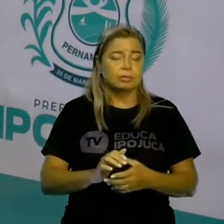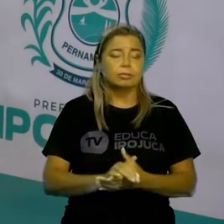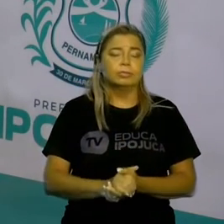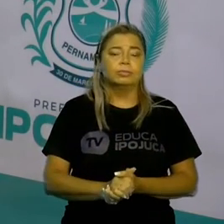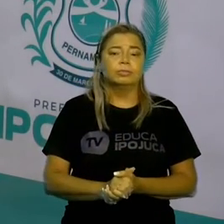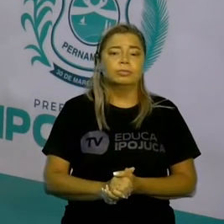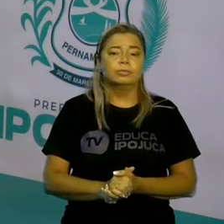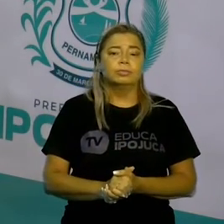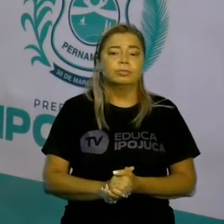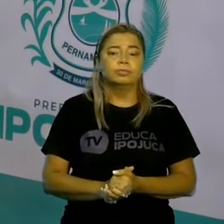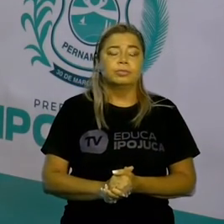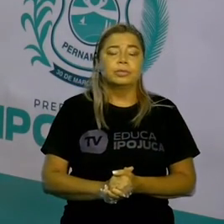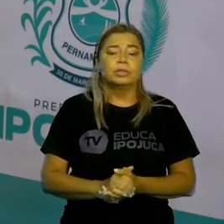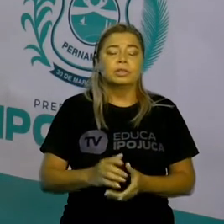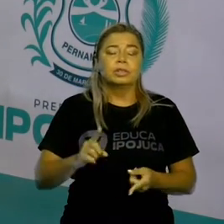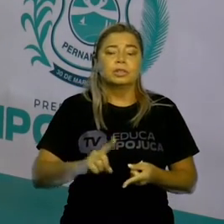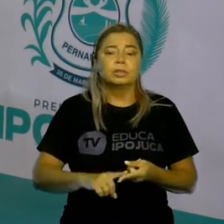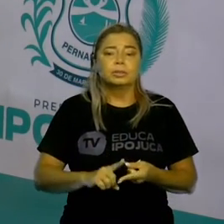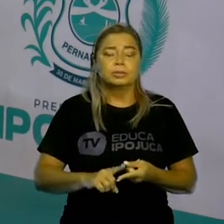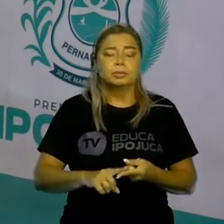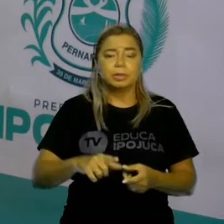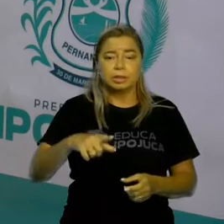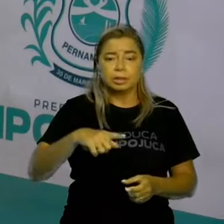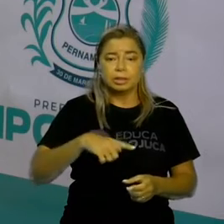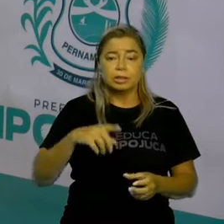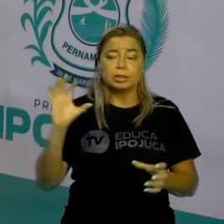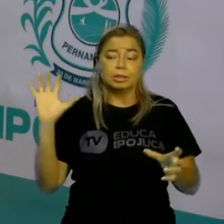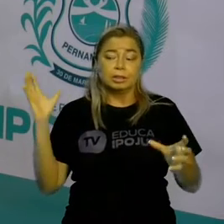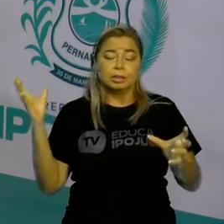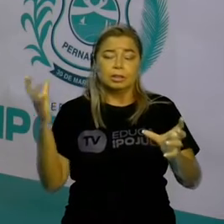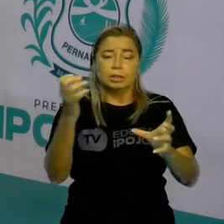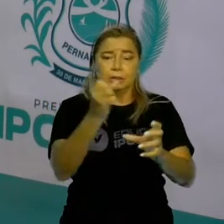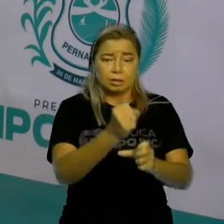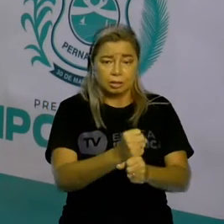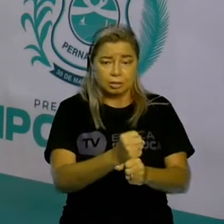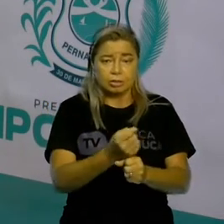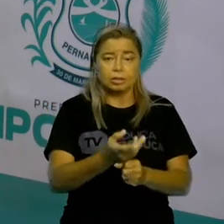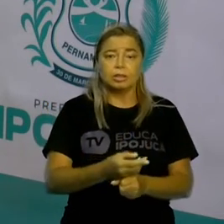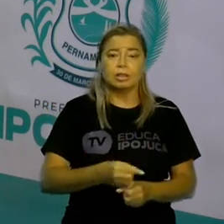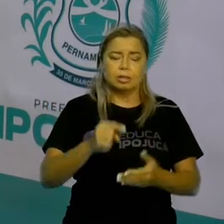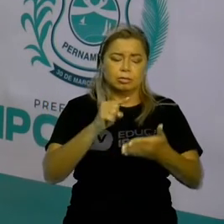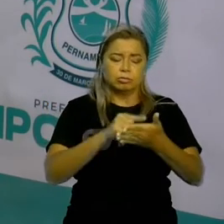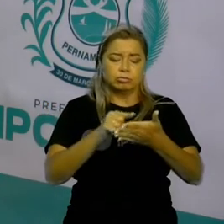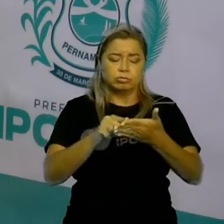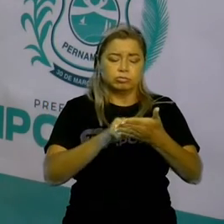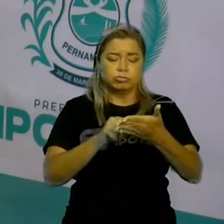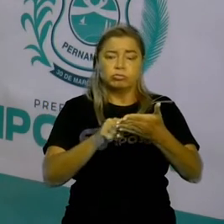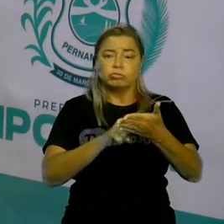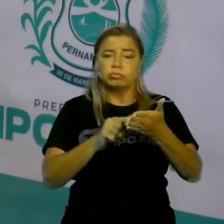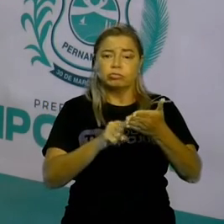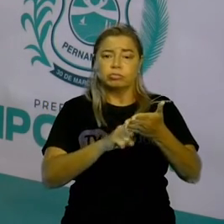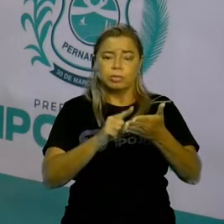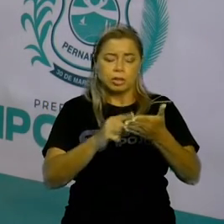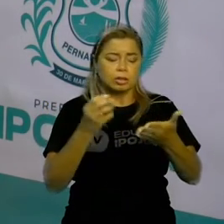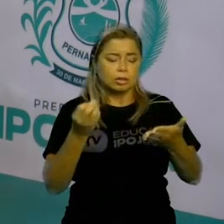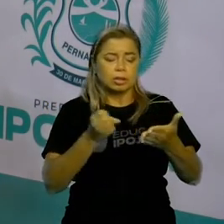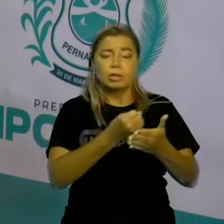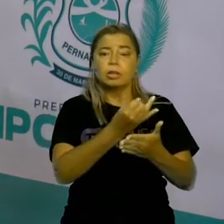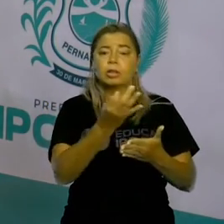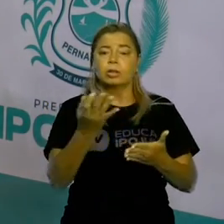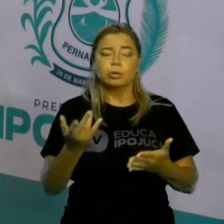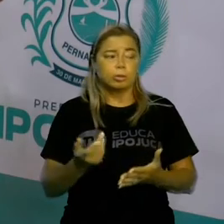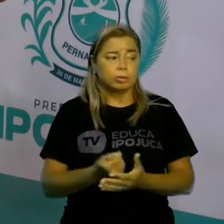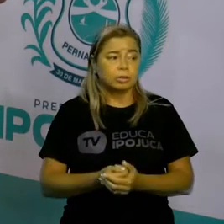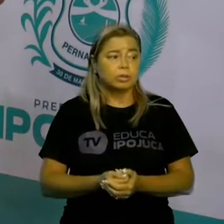fração. E nós podemos também calcular, usando a calculadora aí, representar como sendo uma